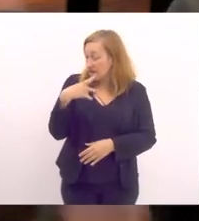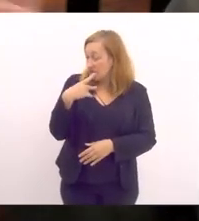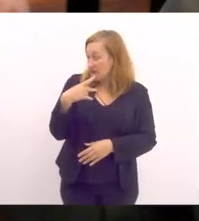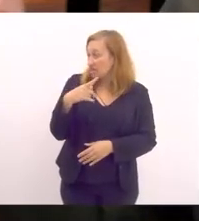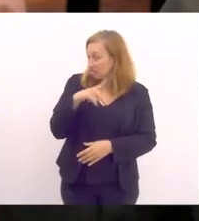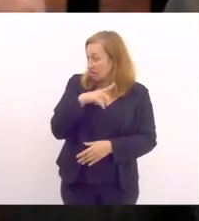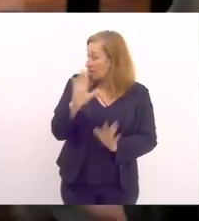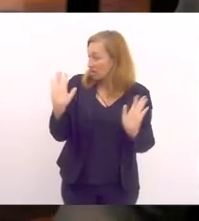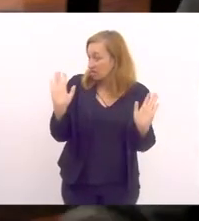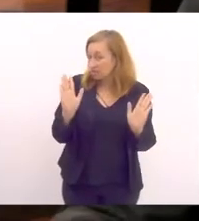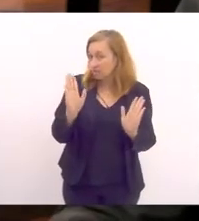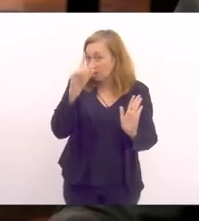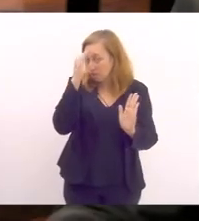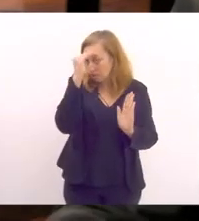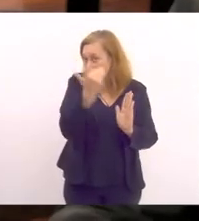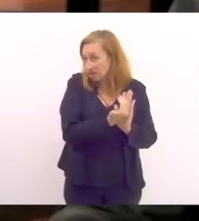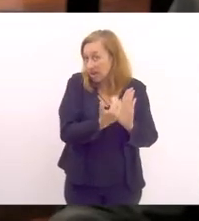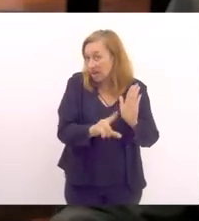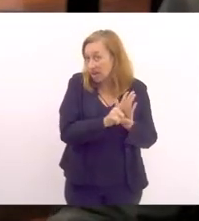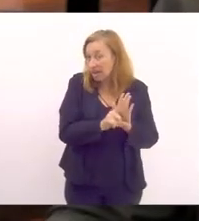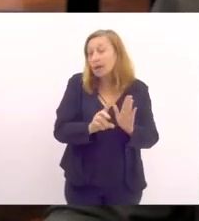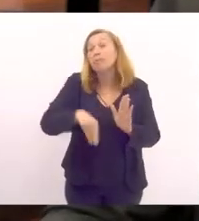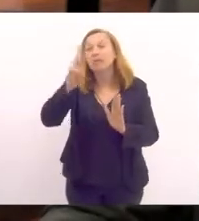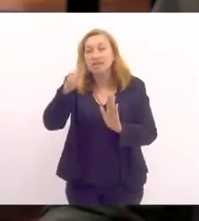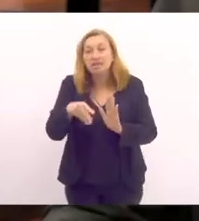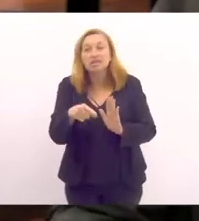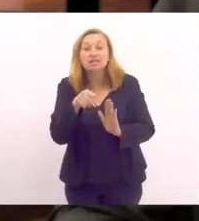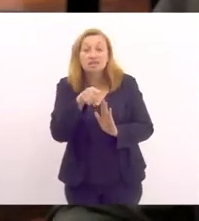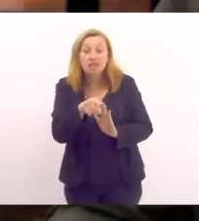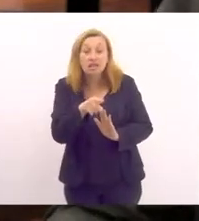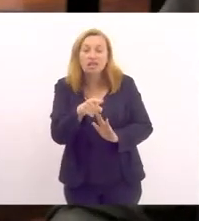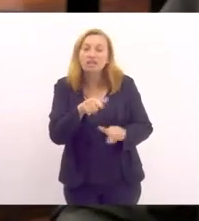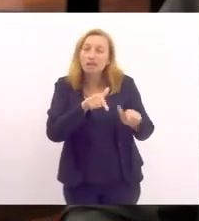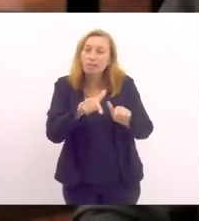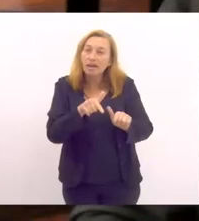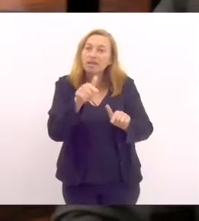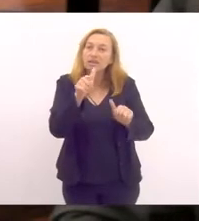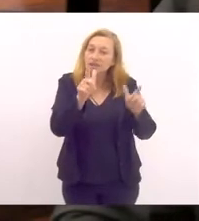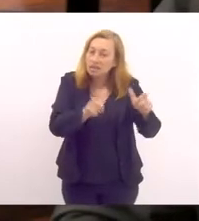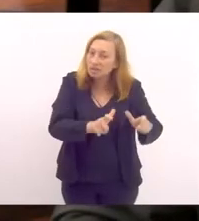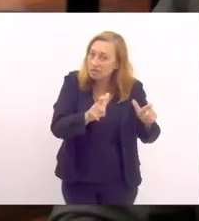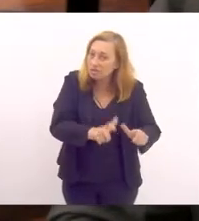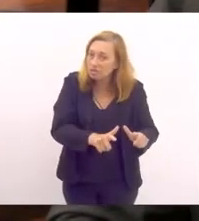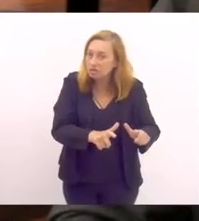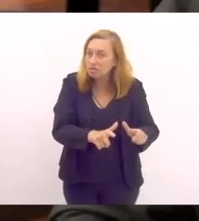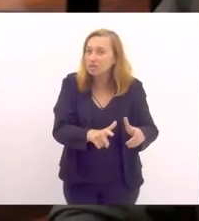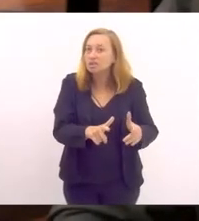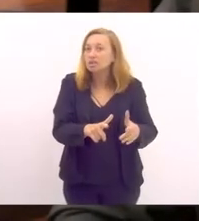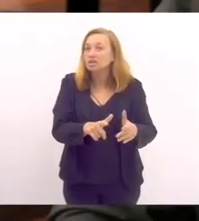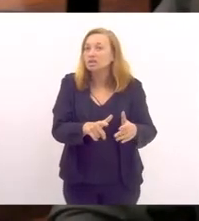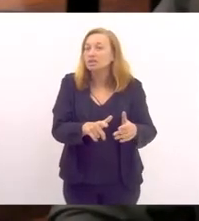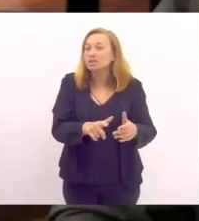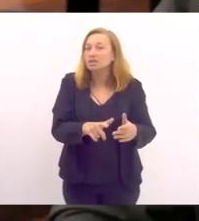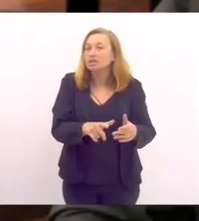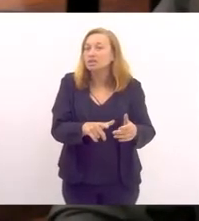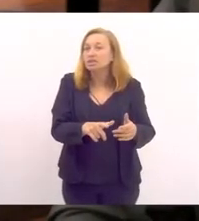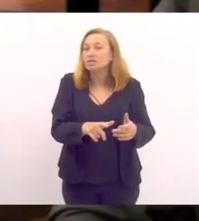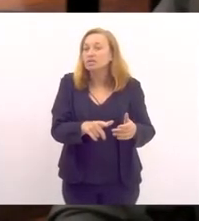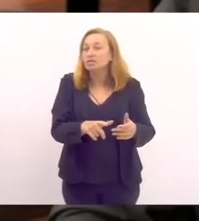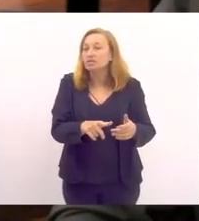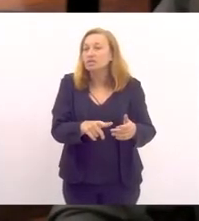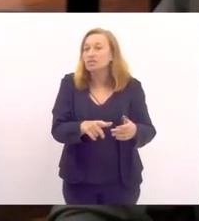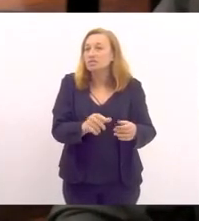fez, para cumprir a lei. Só que quem está lá, a maioria dos que estão nessa missão, estão se virando nos 30 para